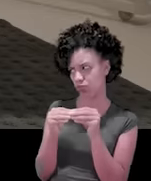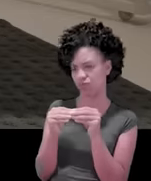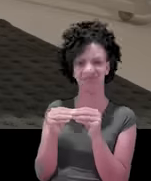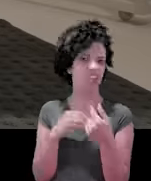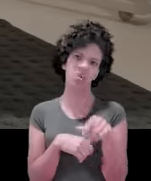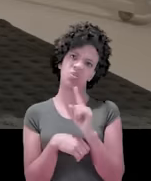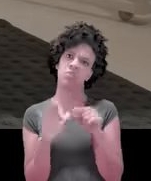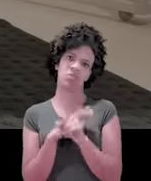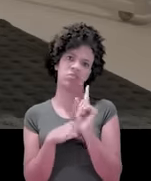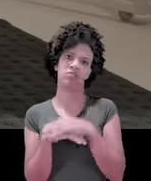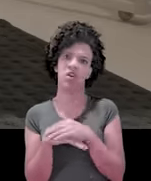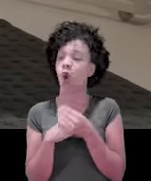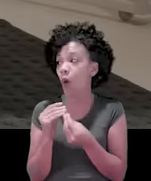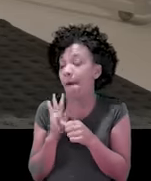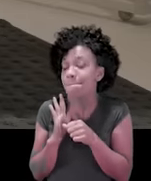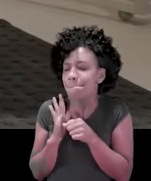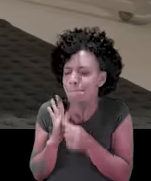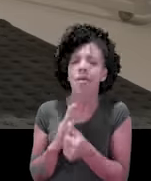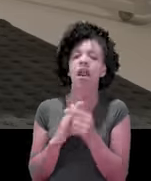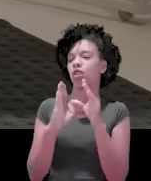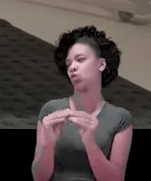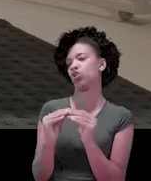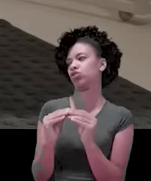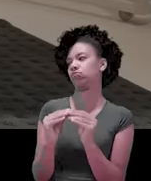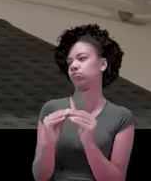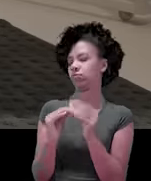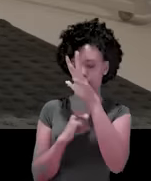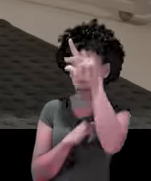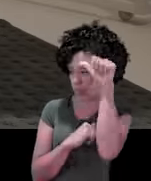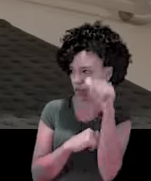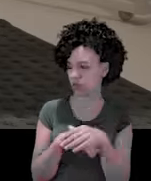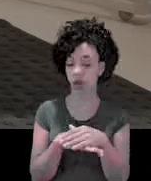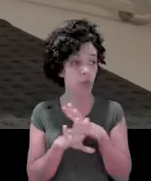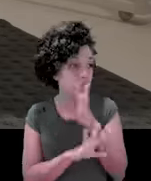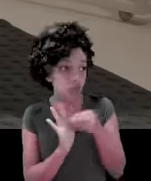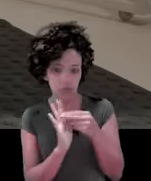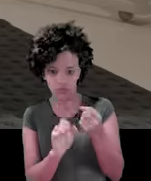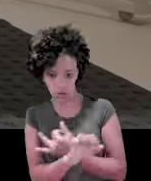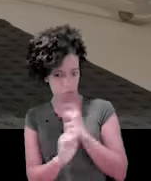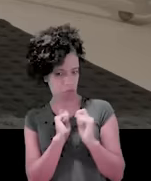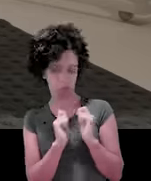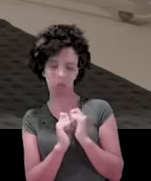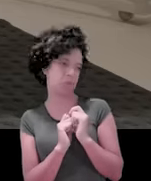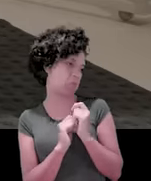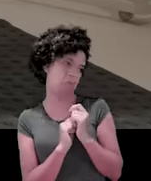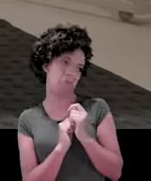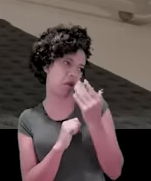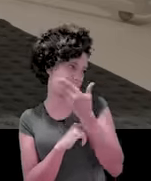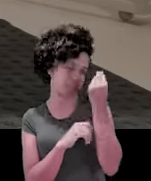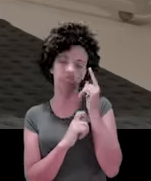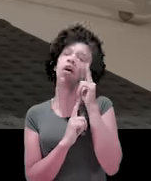Amazônia perguntar isso na minha pergunta você como é que foi a primeira noite na Amazônia a primeira noite é por causa de toda aquela adrenalina eu vou ser sincero não é muito